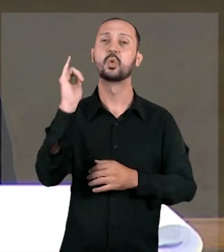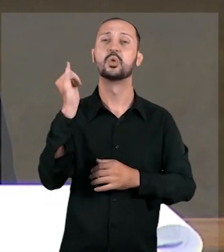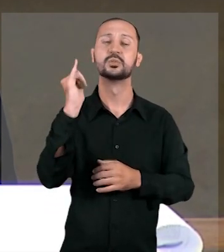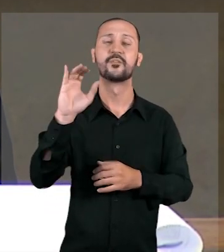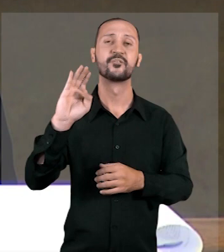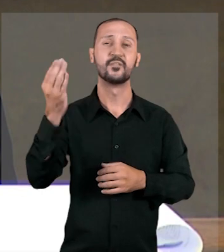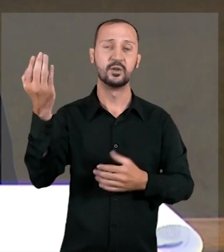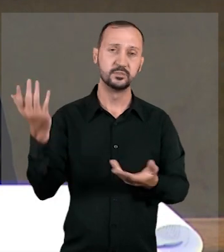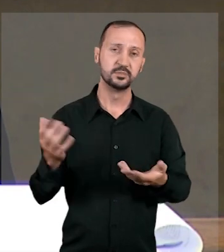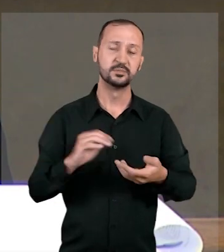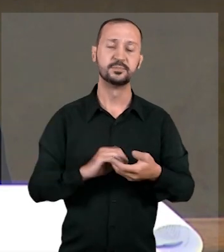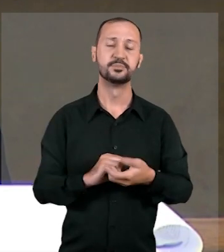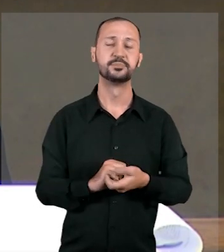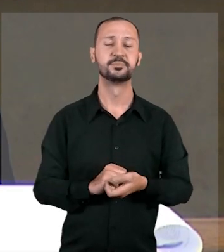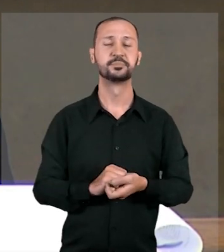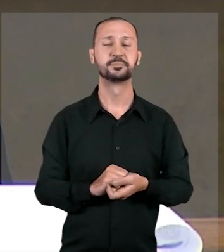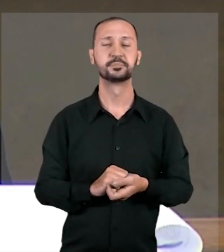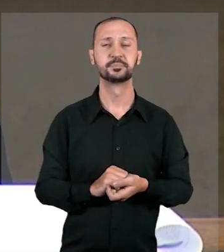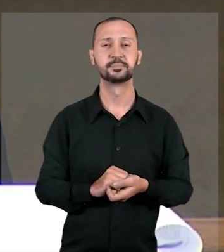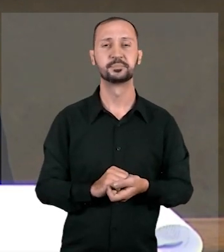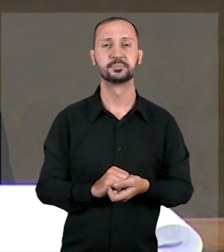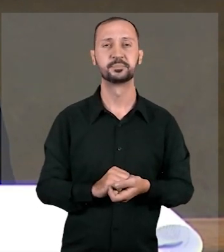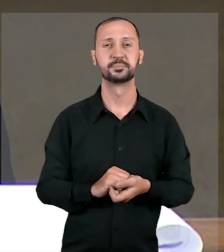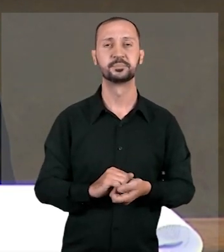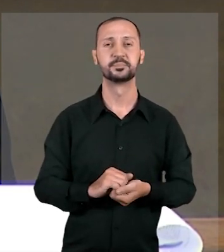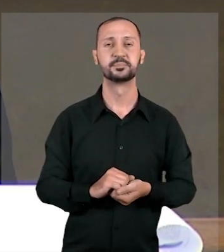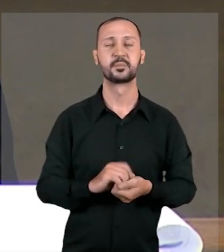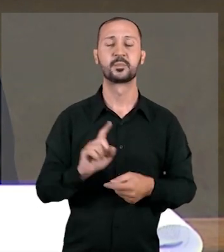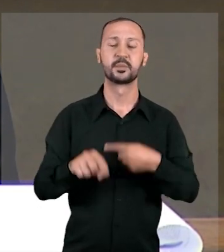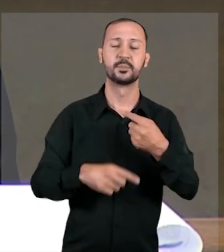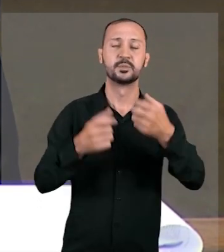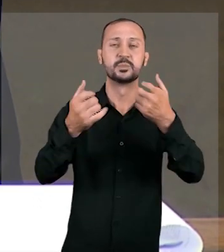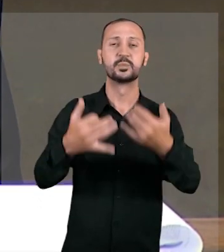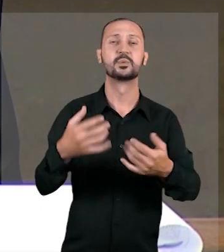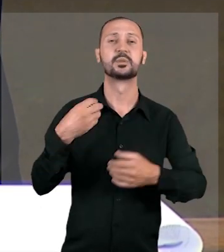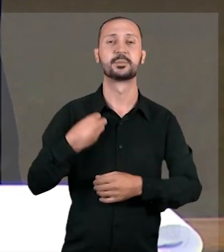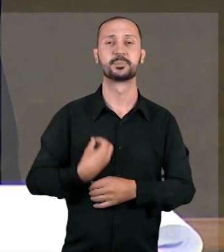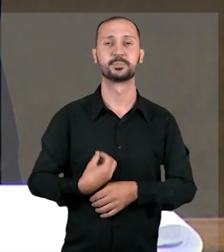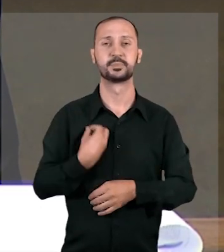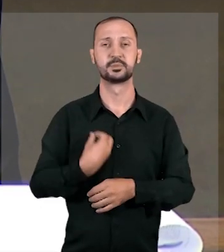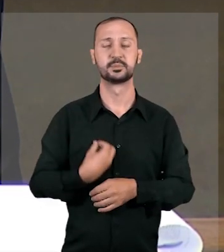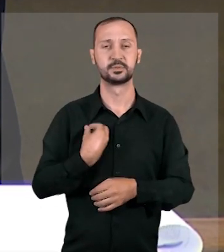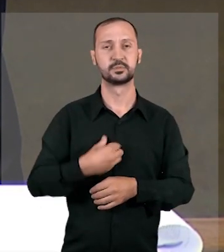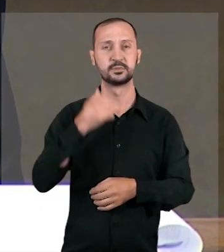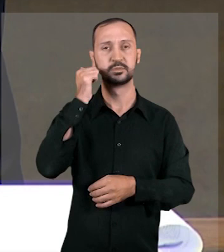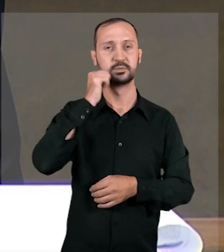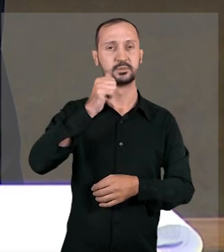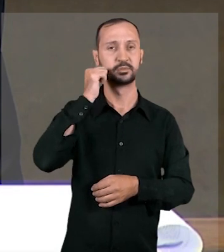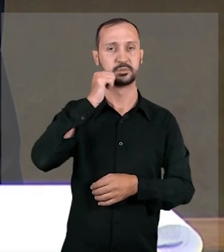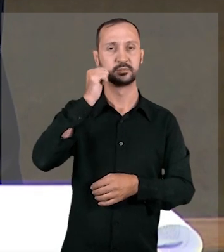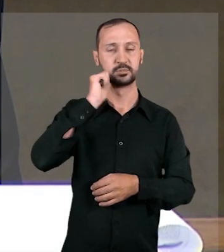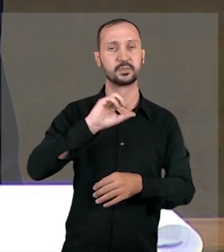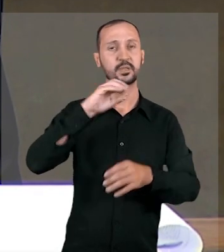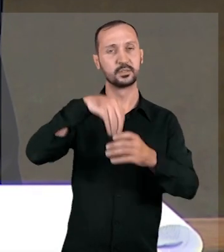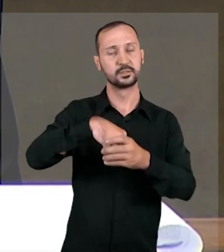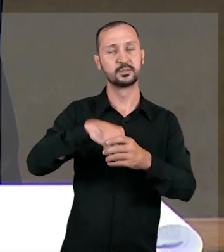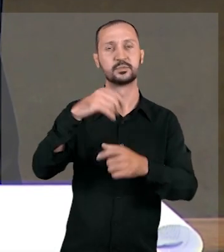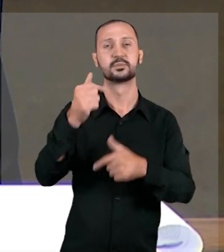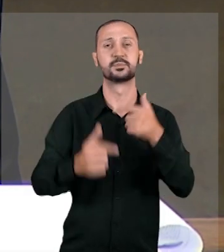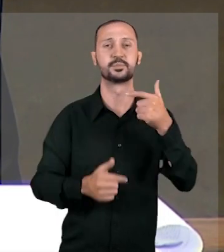fake news. Depois, o painel sobre participação feminina